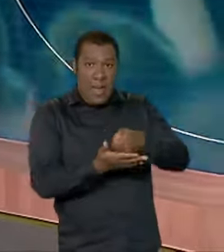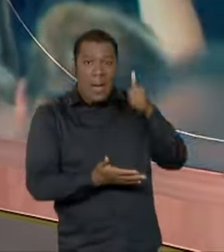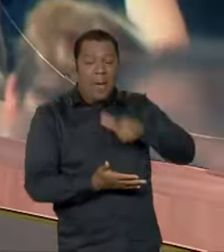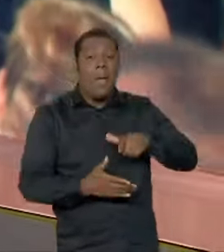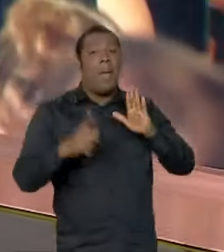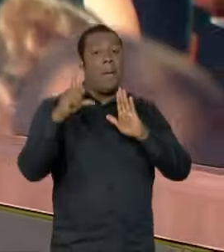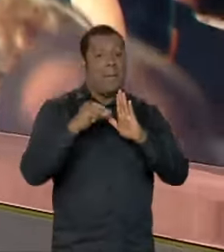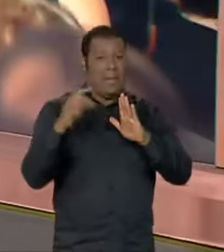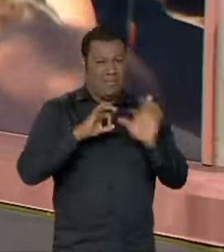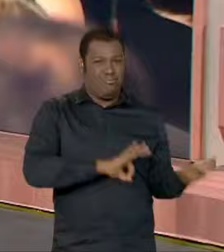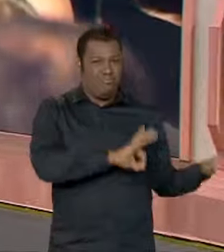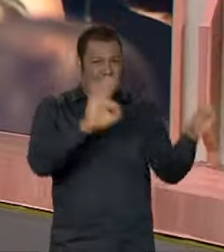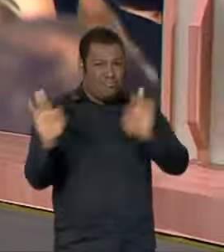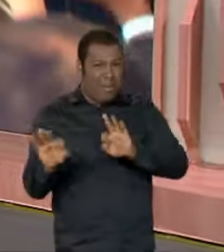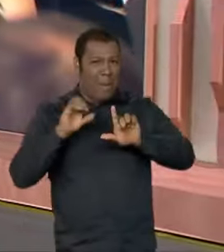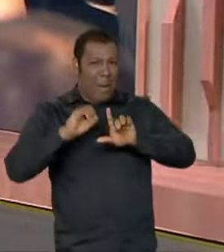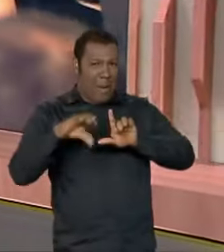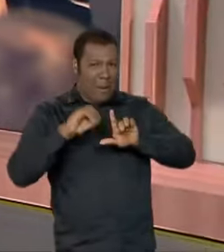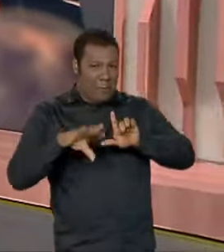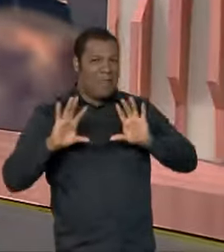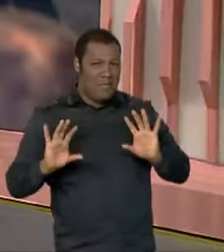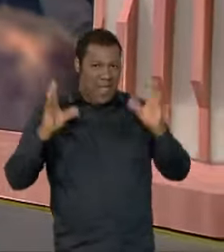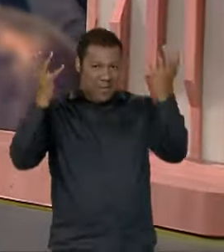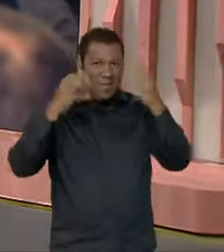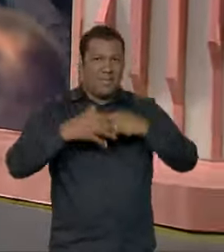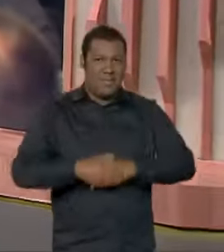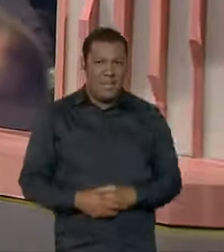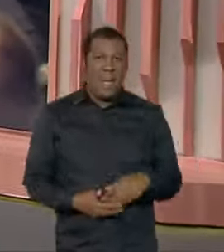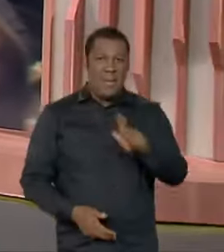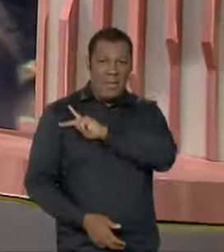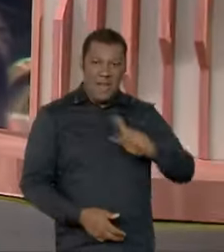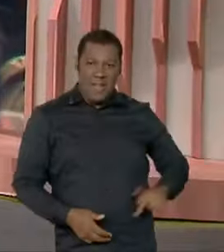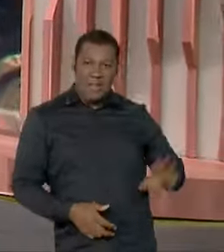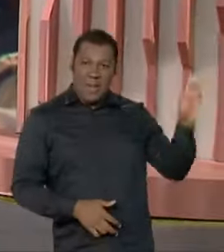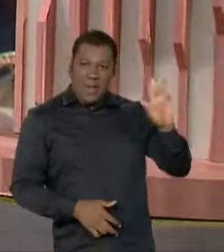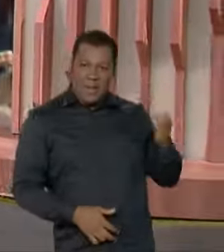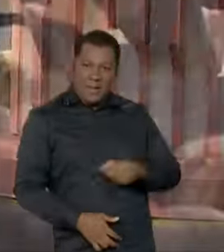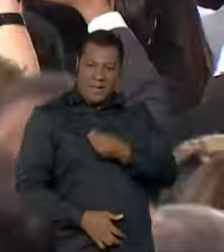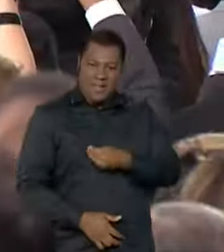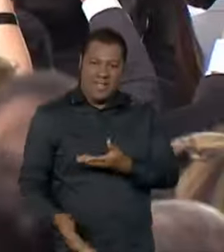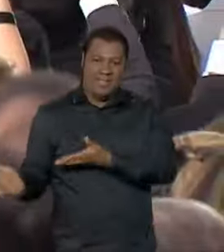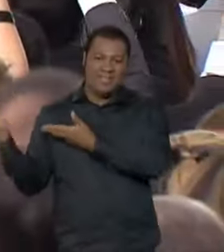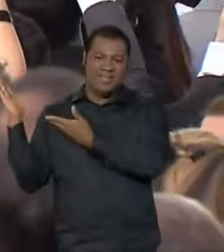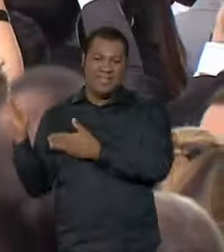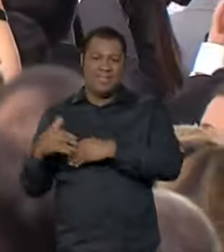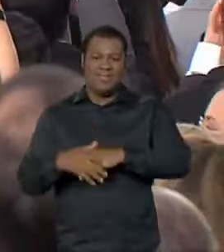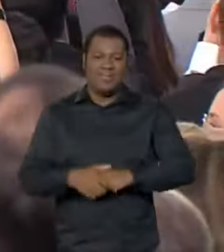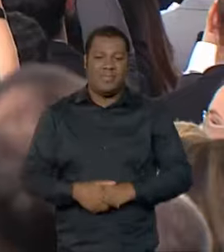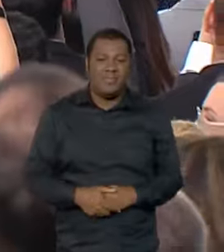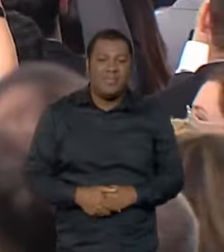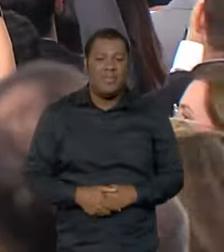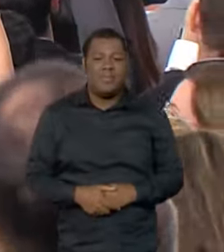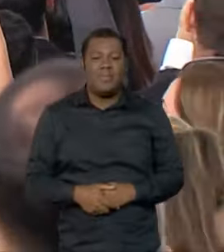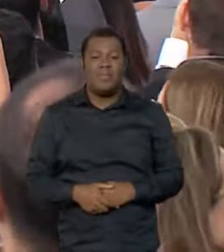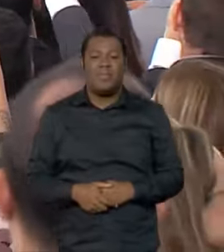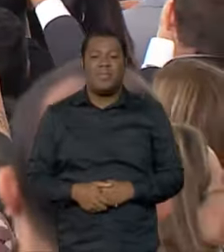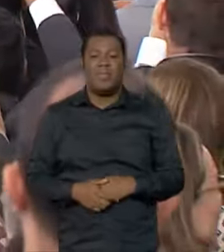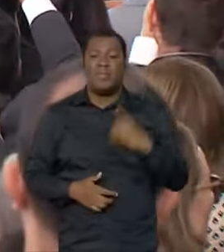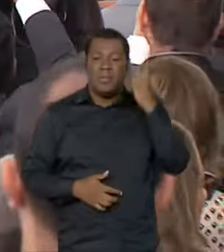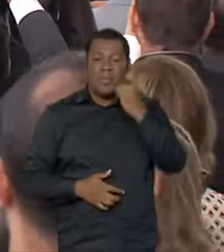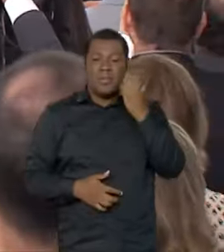do Planalto acompanhar ao vivo esta cerimônia com a presença do presidente Lula. Federal Helder